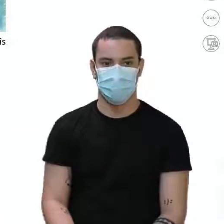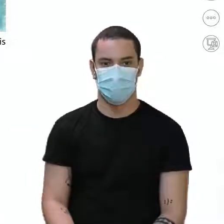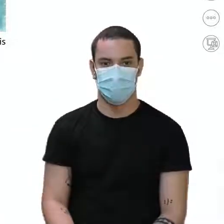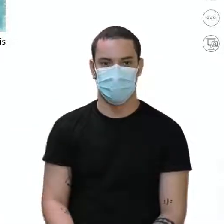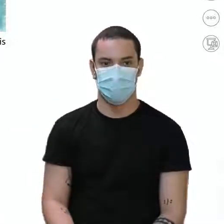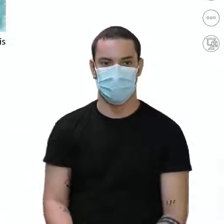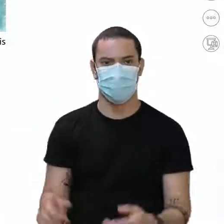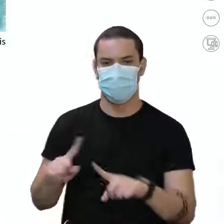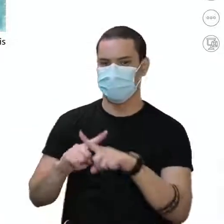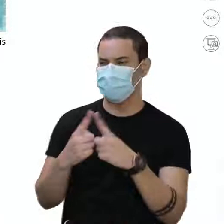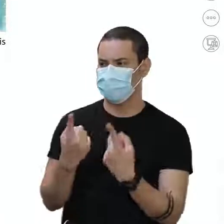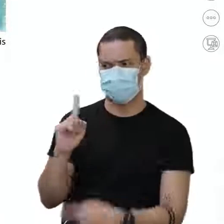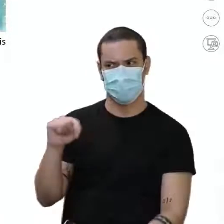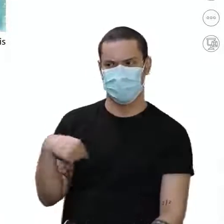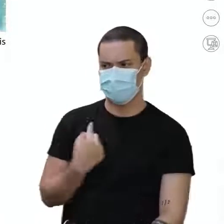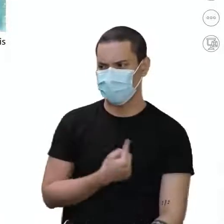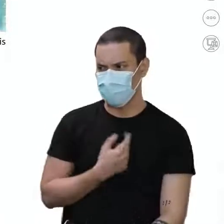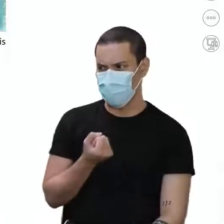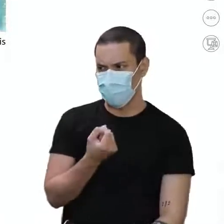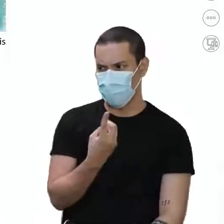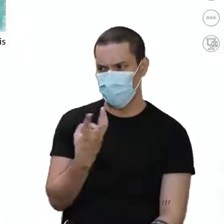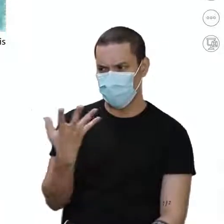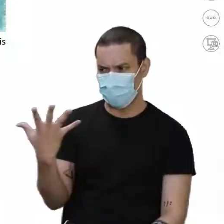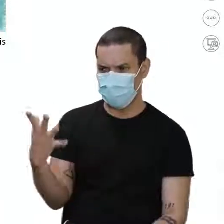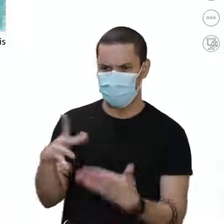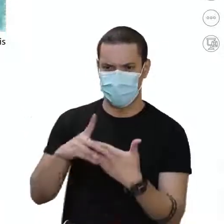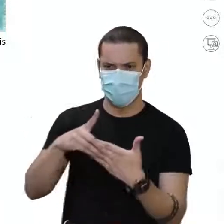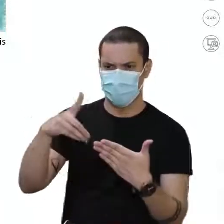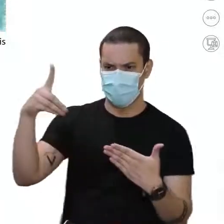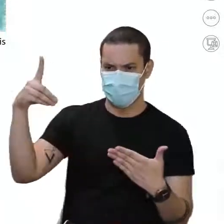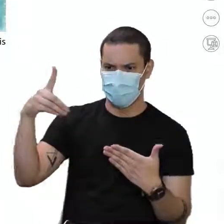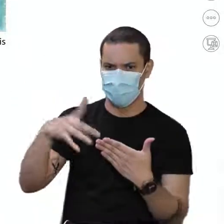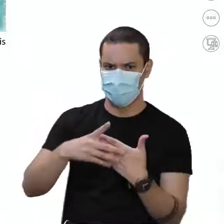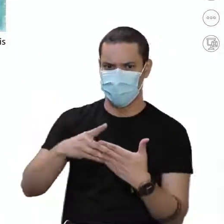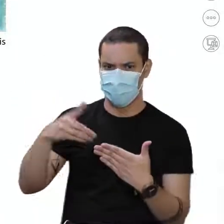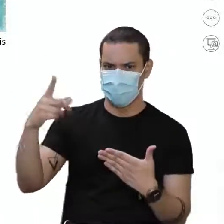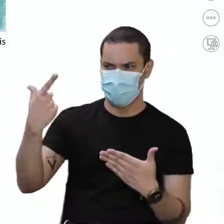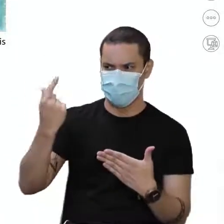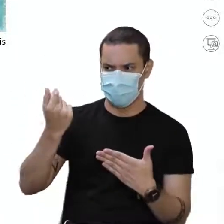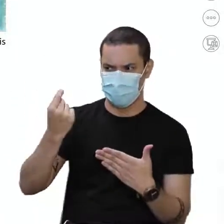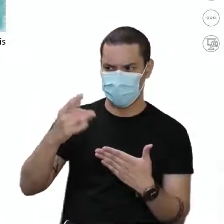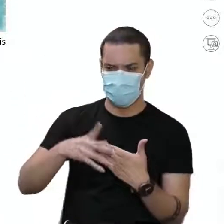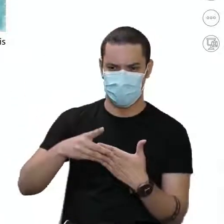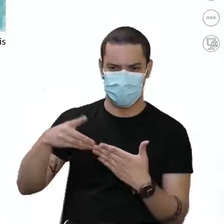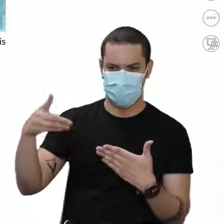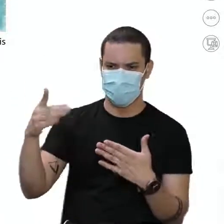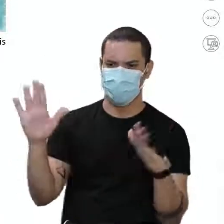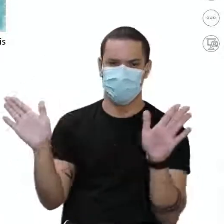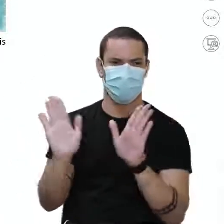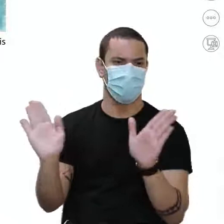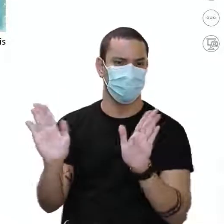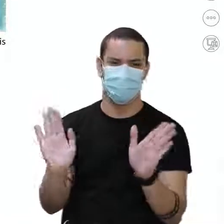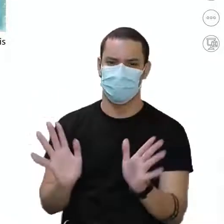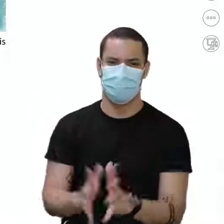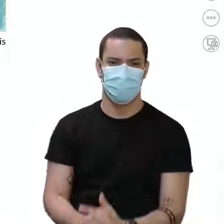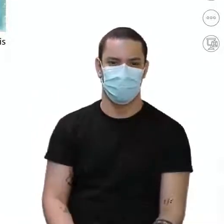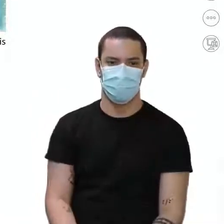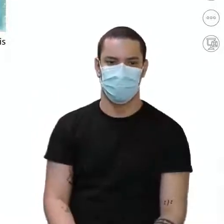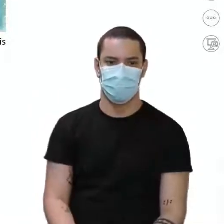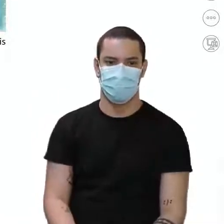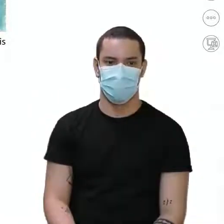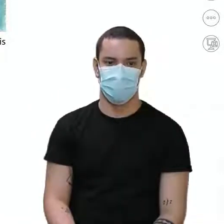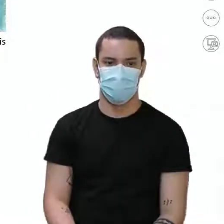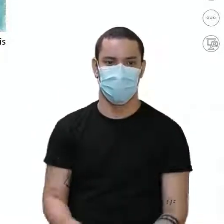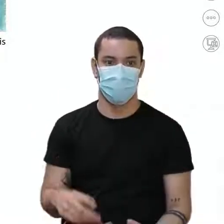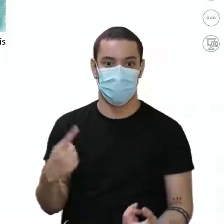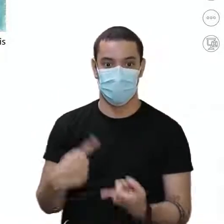Não vamos mais contar dólares. Dinheiro, money. We'll be counting stars.